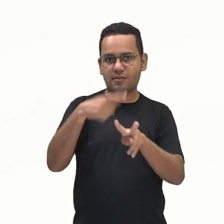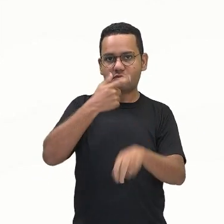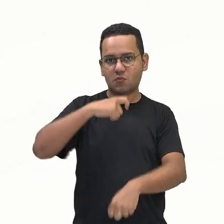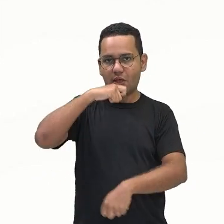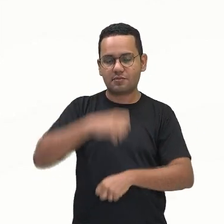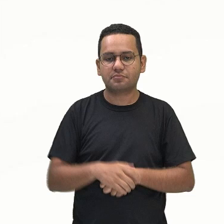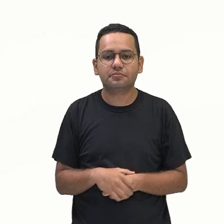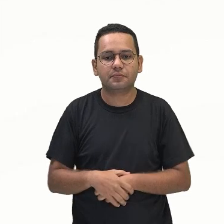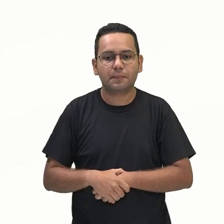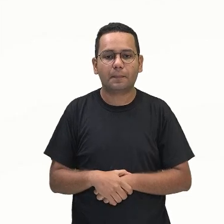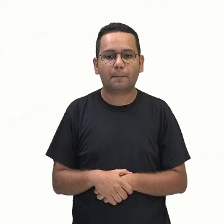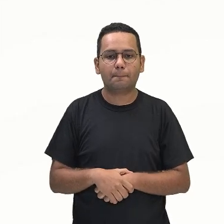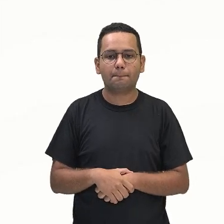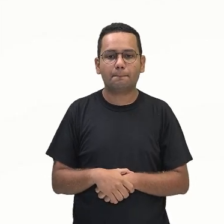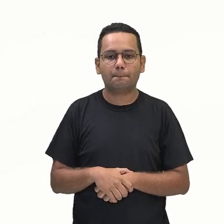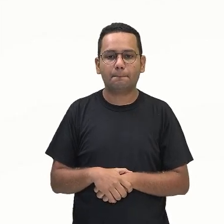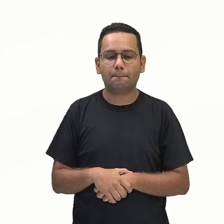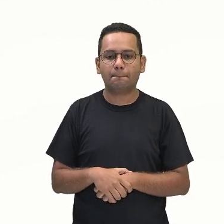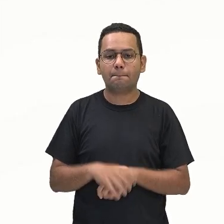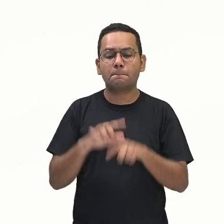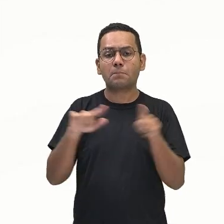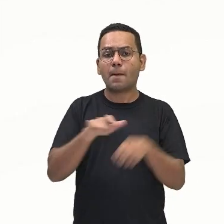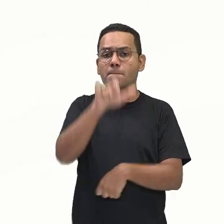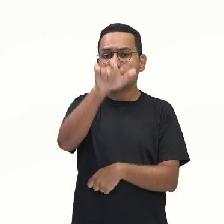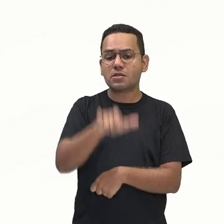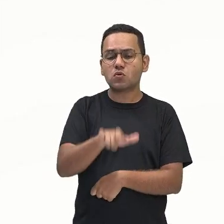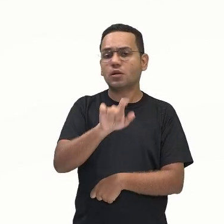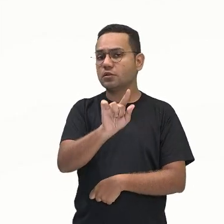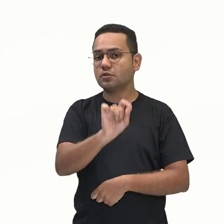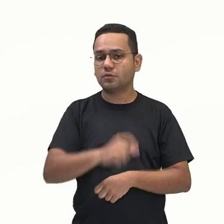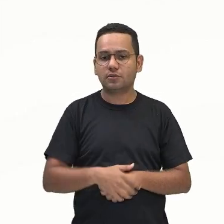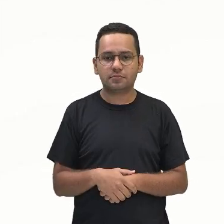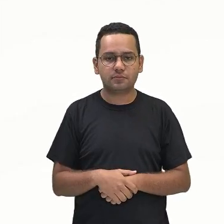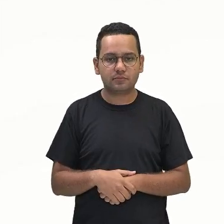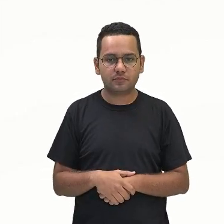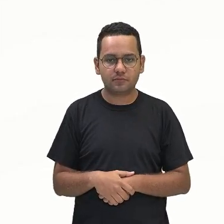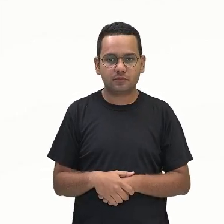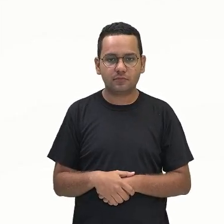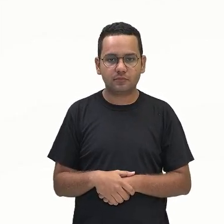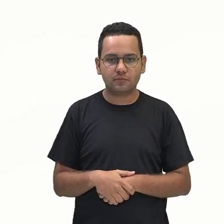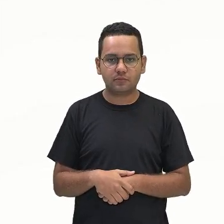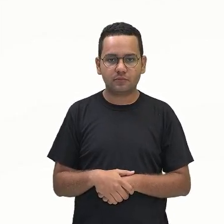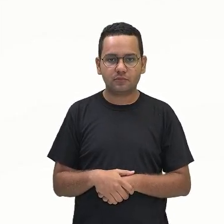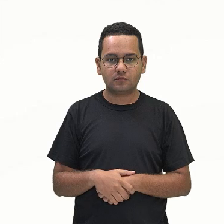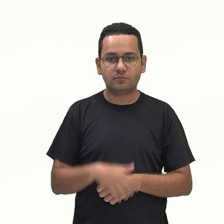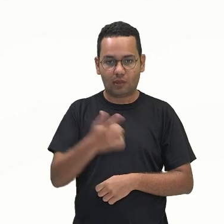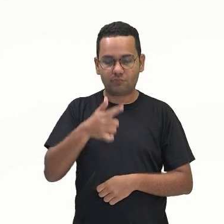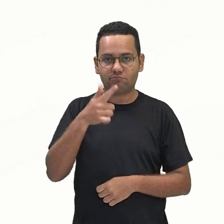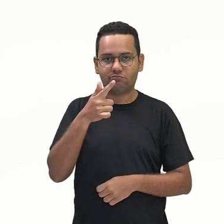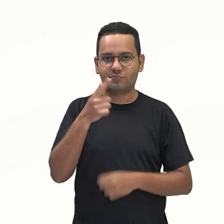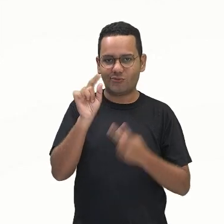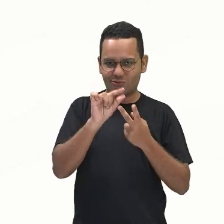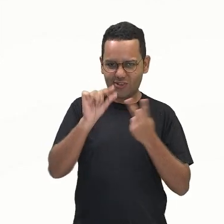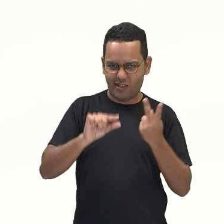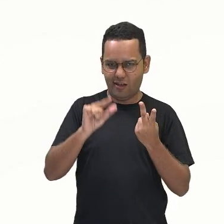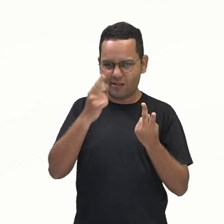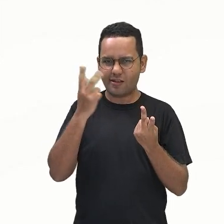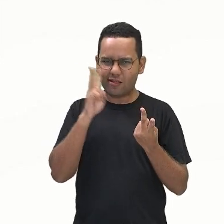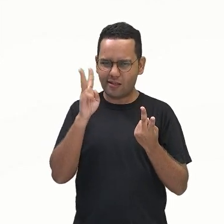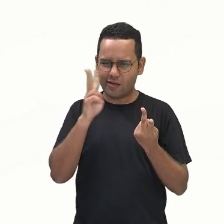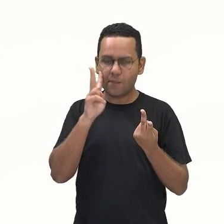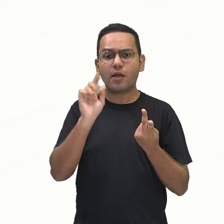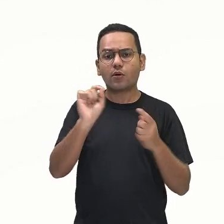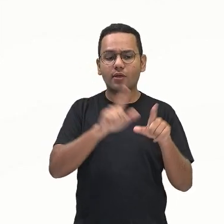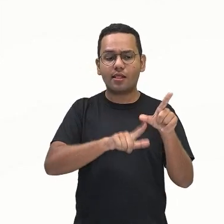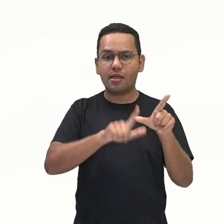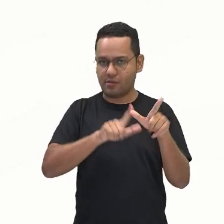para um único gene, então vamos observar aqui, a gente tem um gene, certo? Que é o